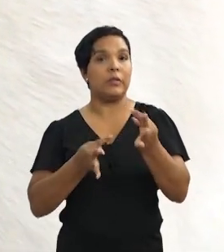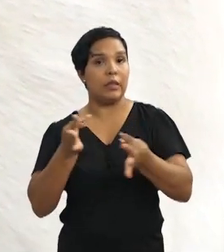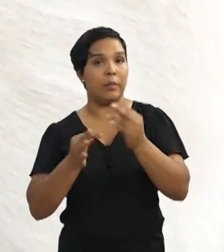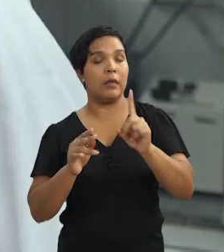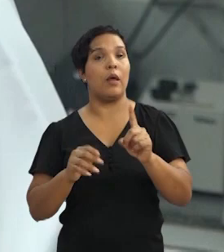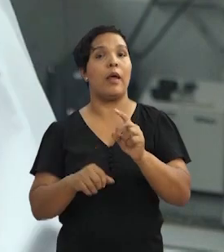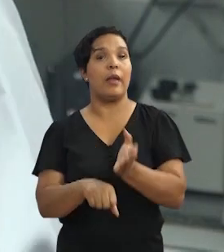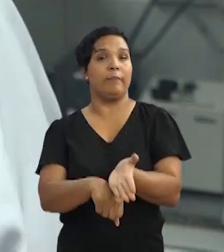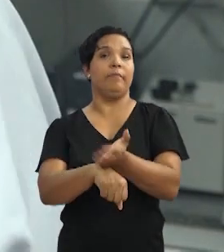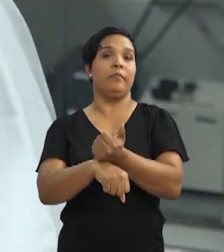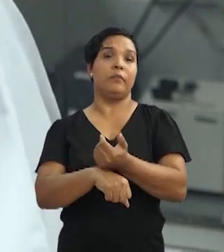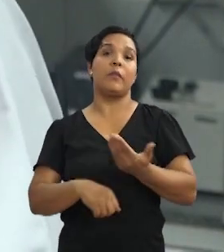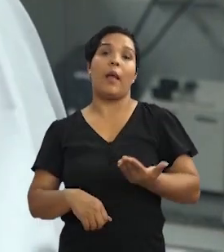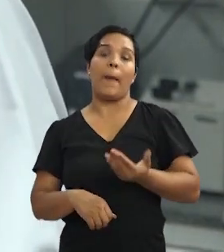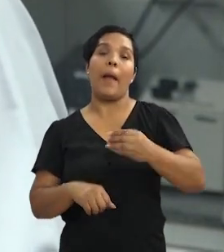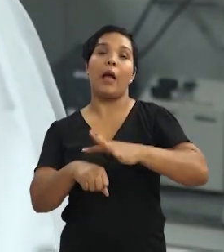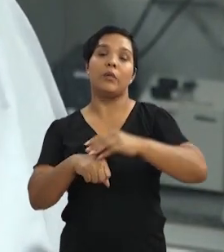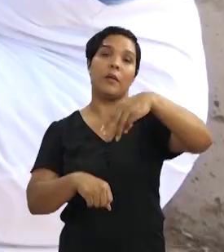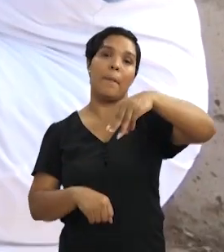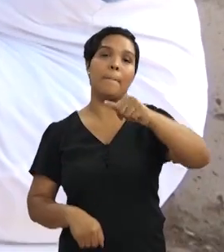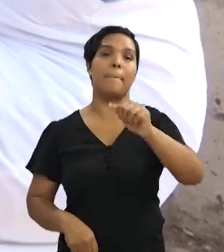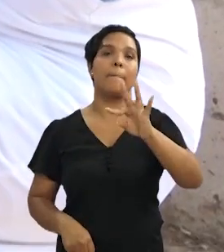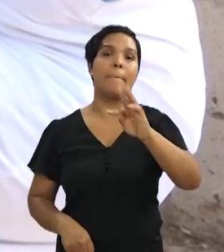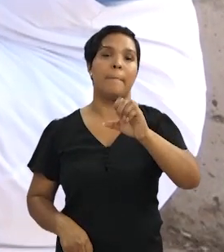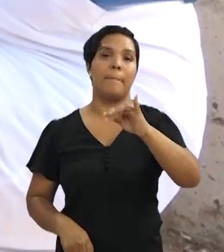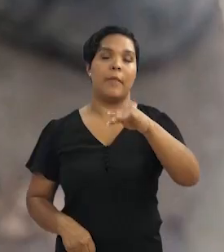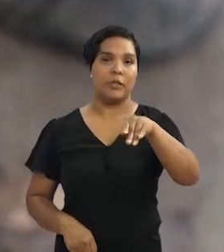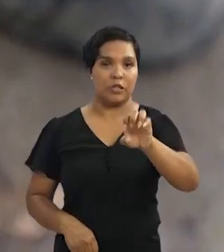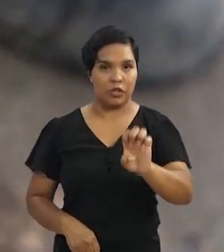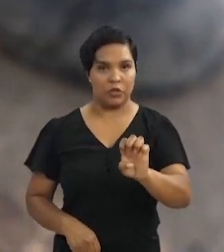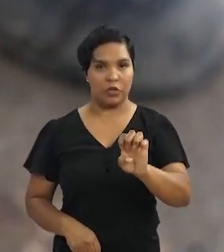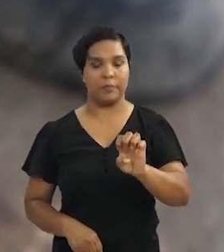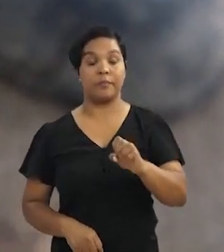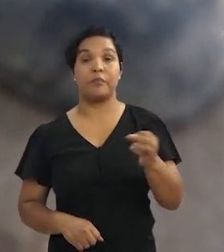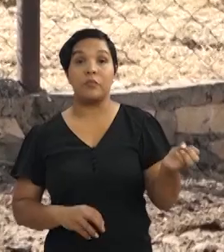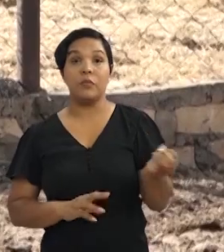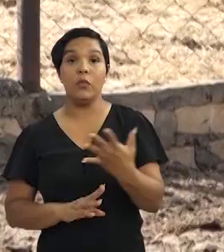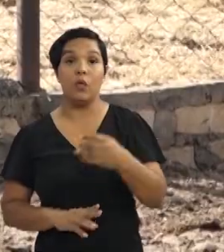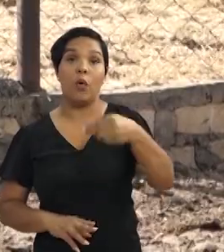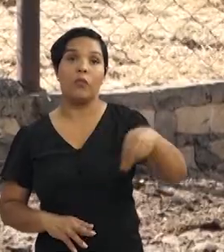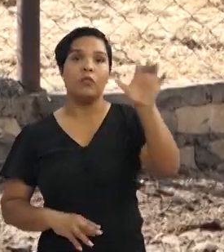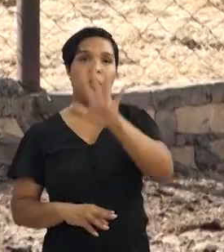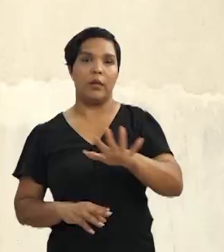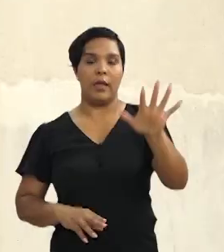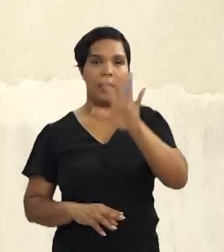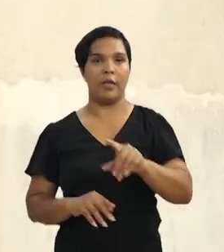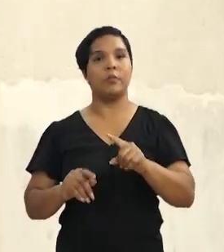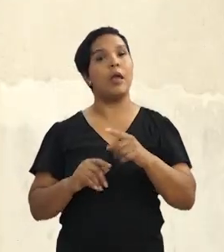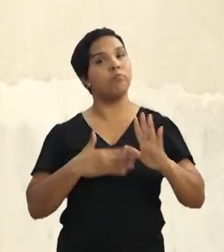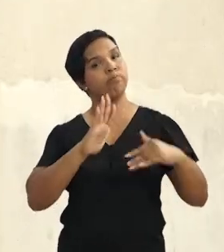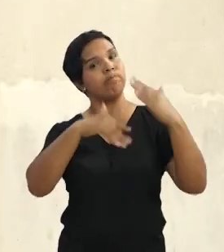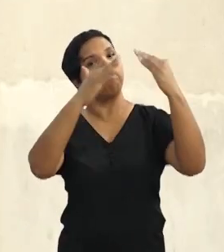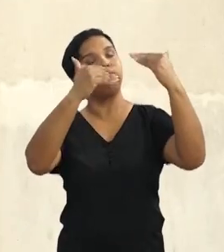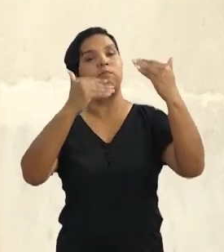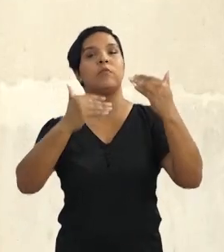do, não é tratamento, mas prevenção de mastites. Pesquisa envolvendo extratos pirolenhosos é algo novo no Nordeste, mas com